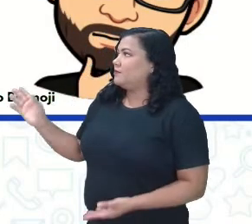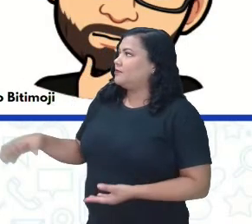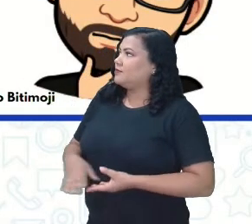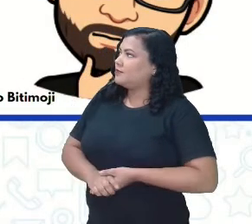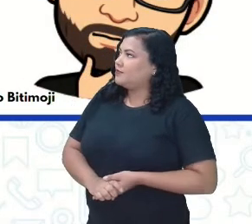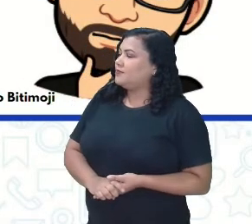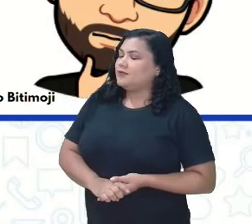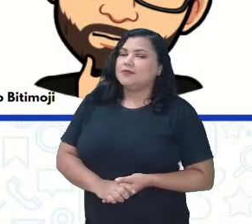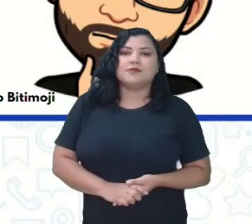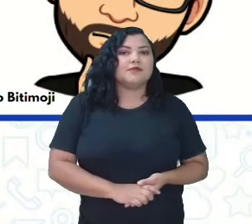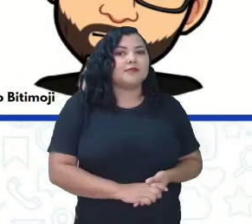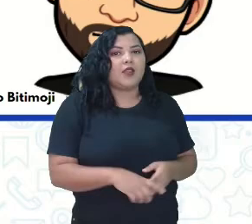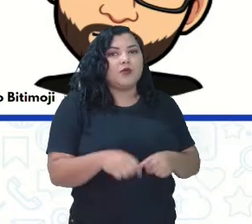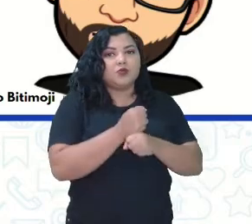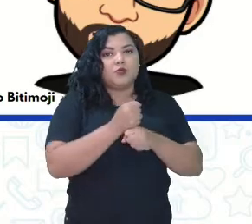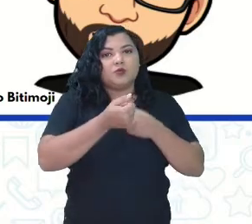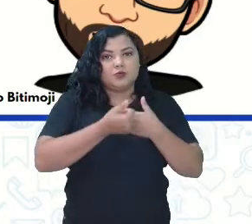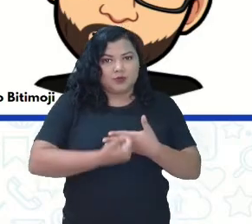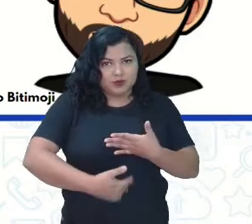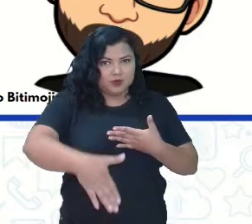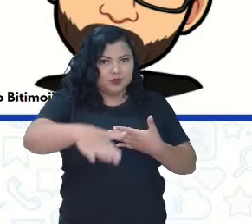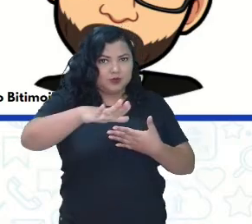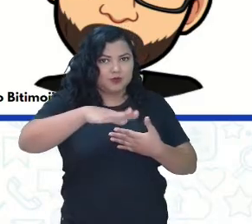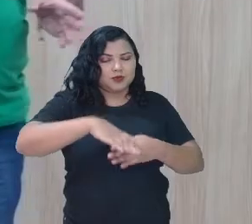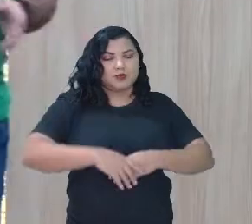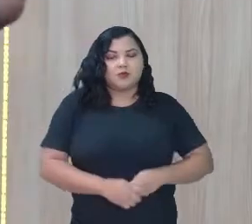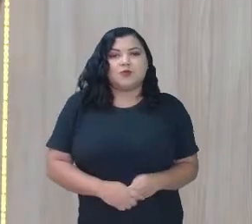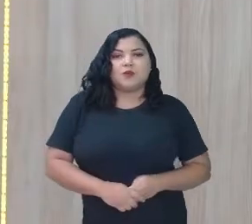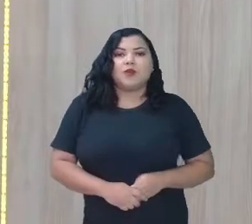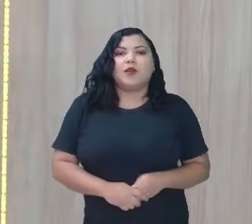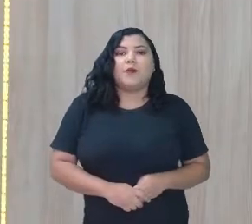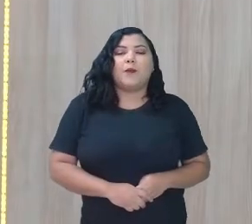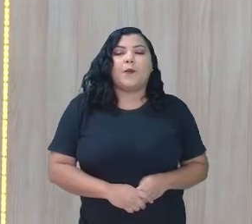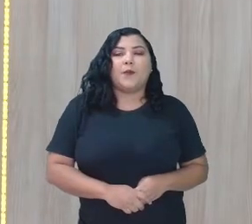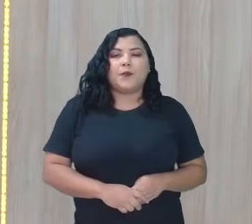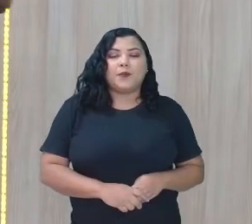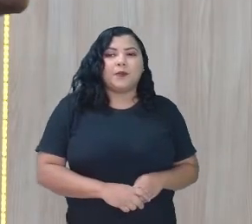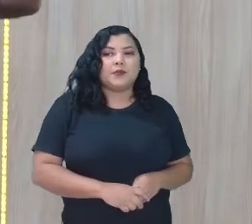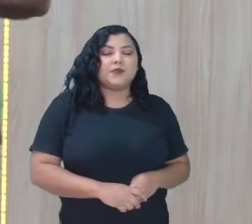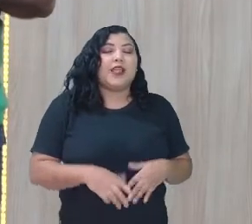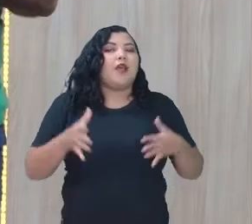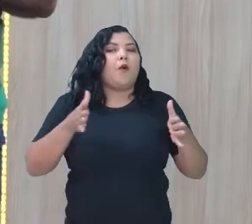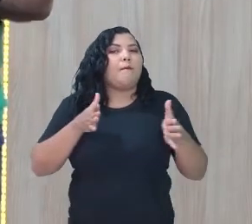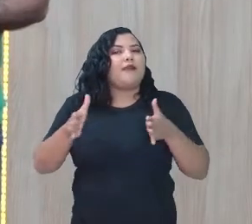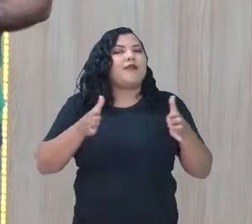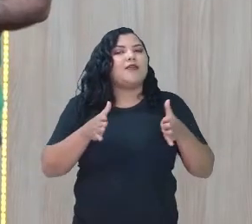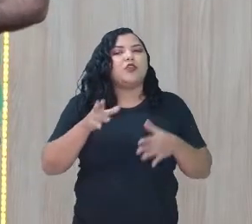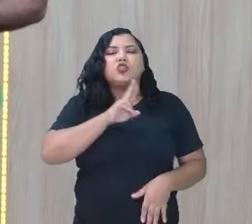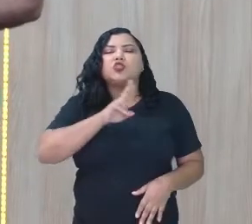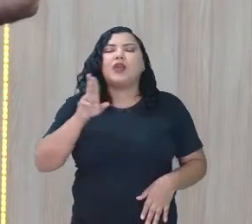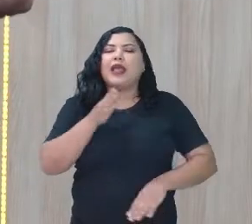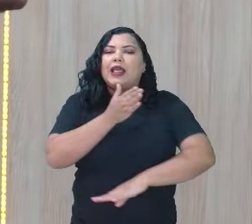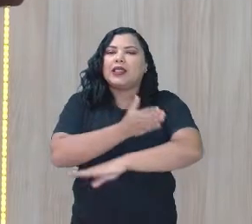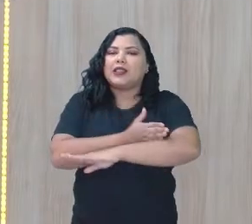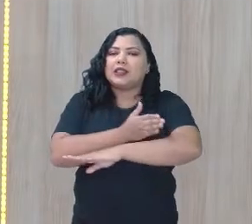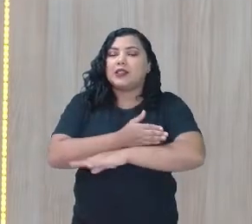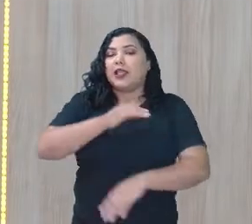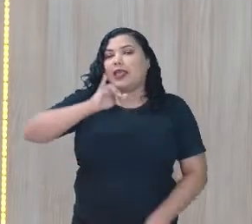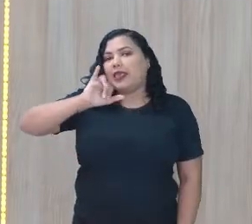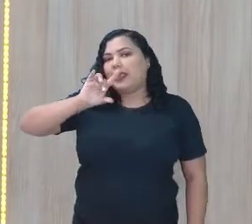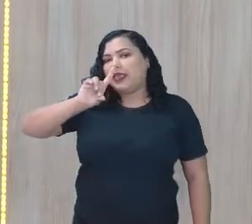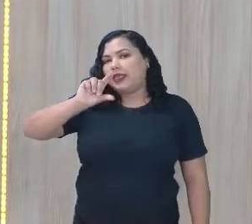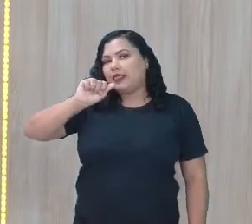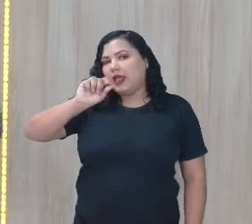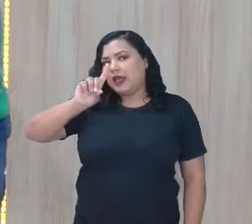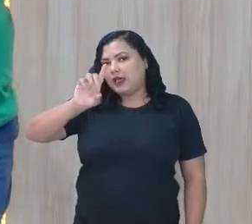estudar ao longo do ano um período, né, que a gente chama de Idade Média e